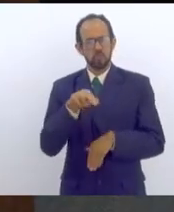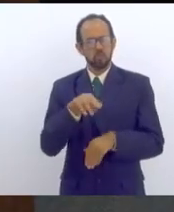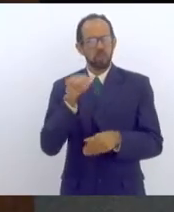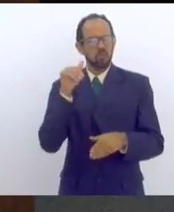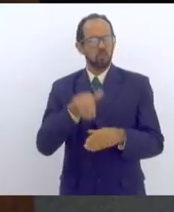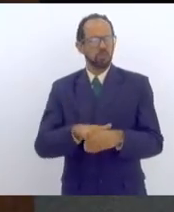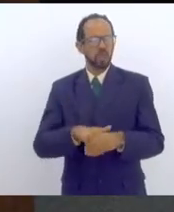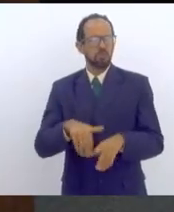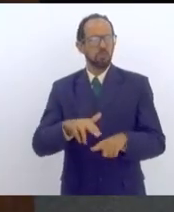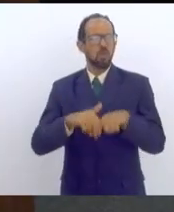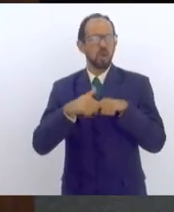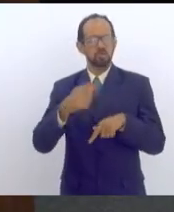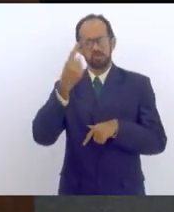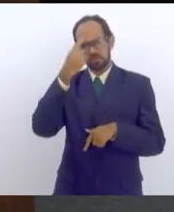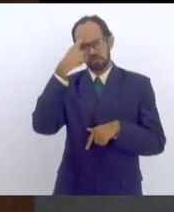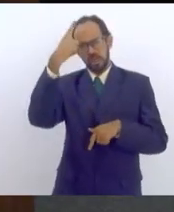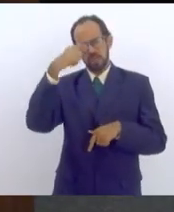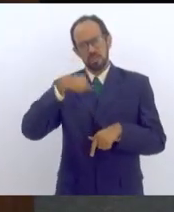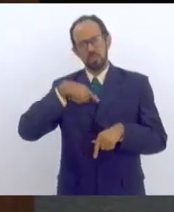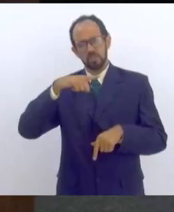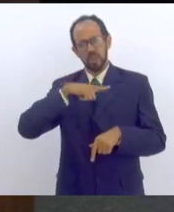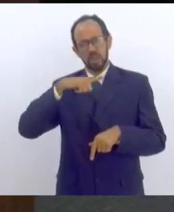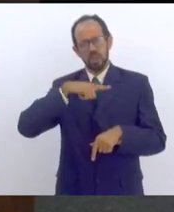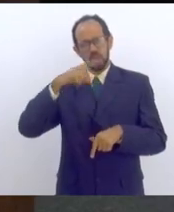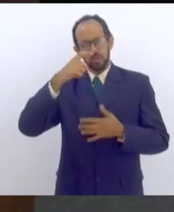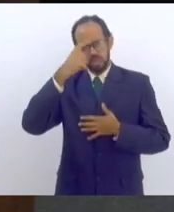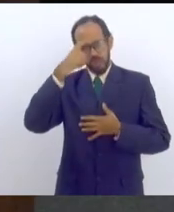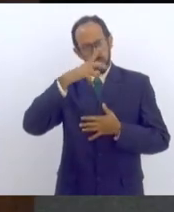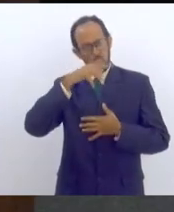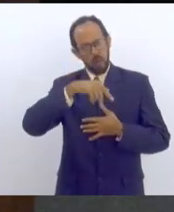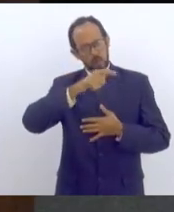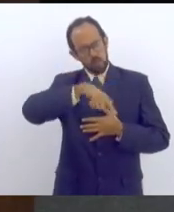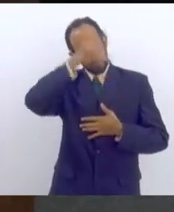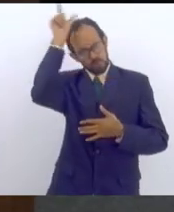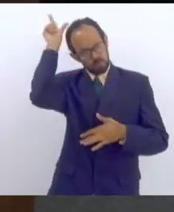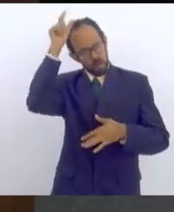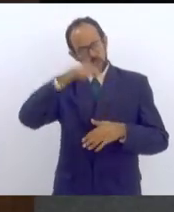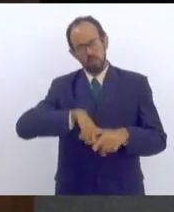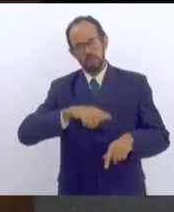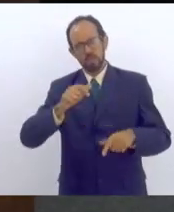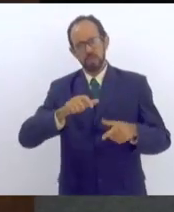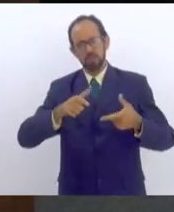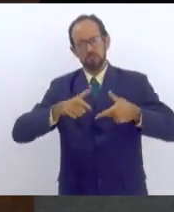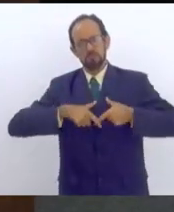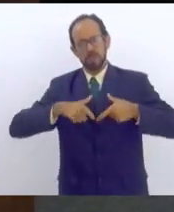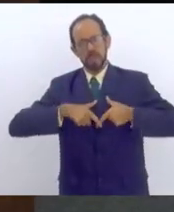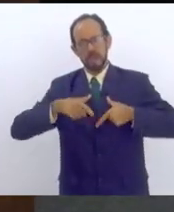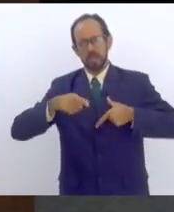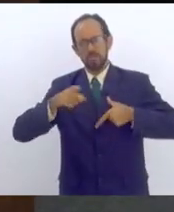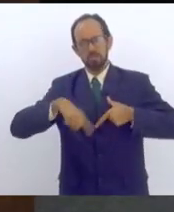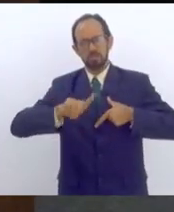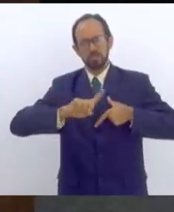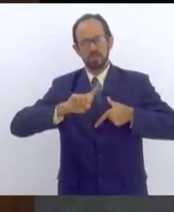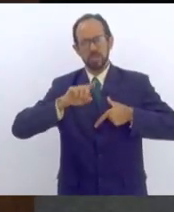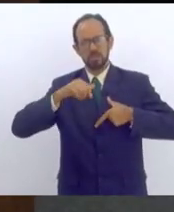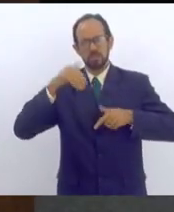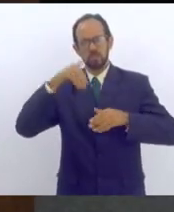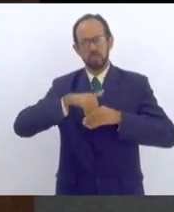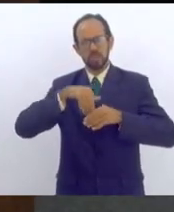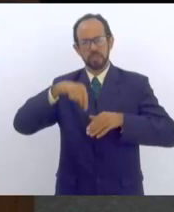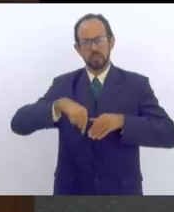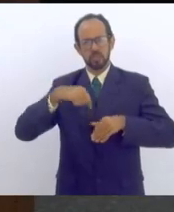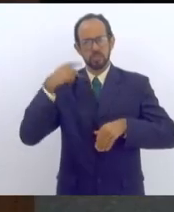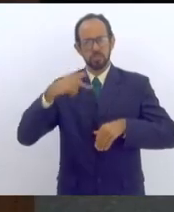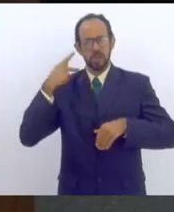ideológica. Eu comungo com o pensamento do deputado Luiz Paulo que medalha não deveria nem vir para o parlamento, nem para a votação de plenário.